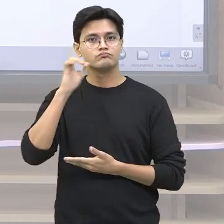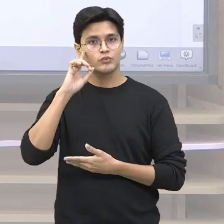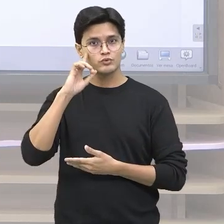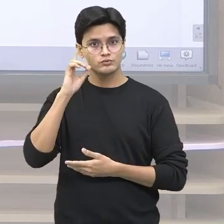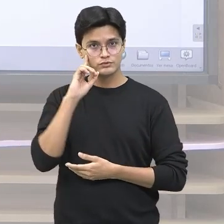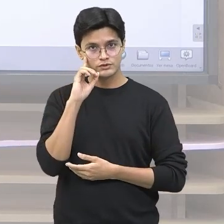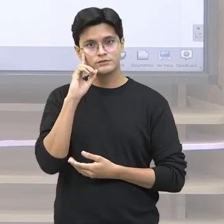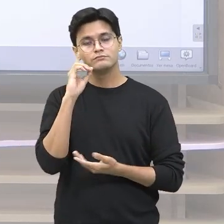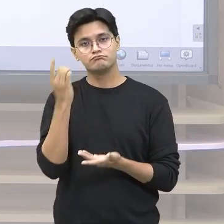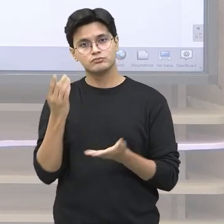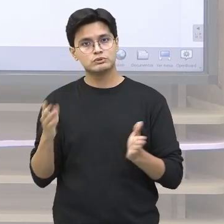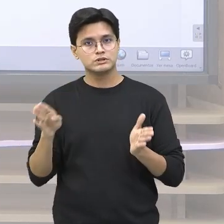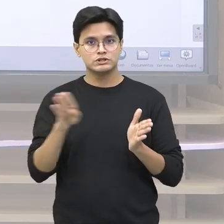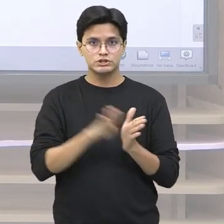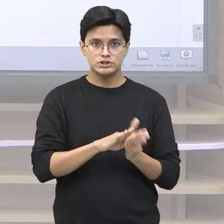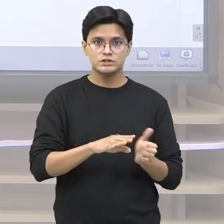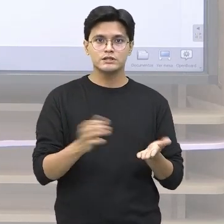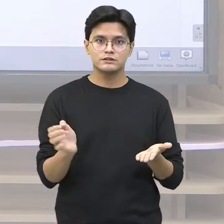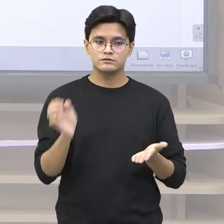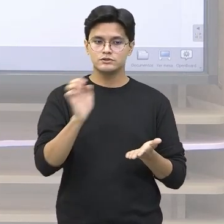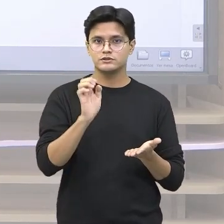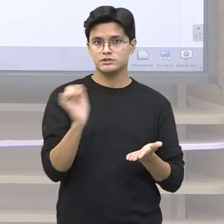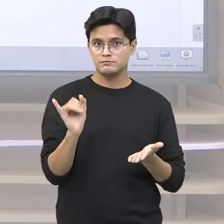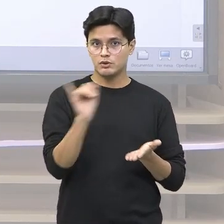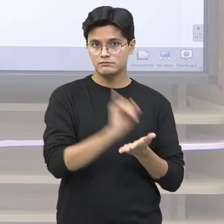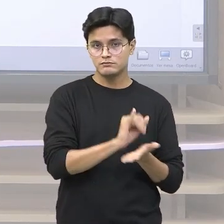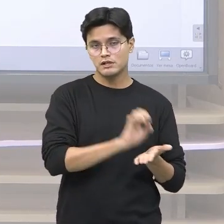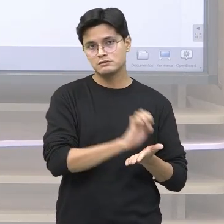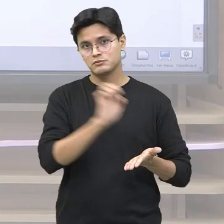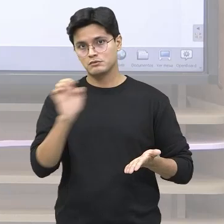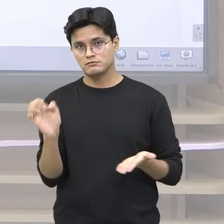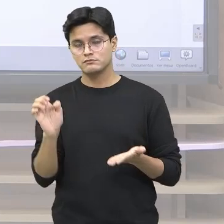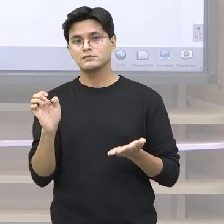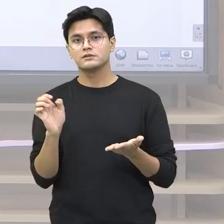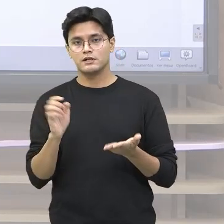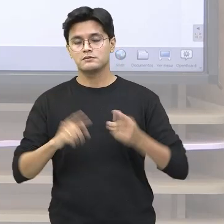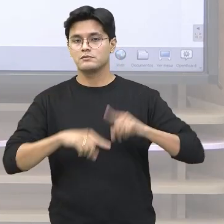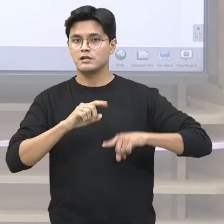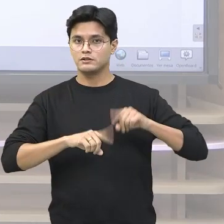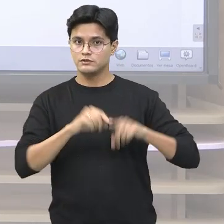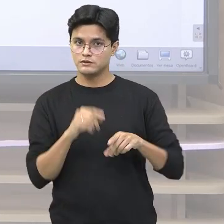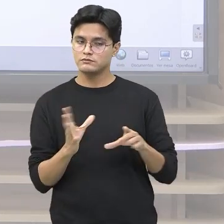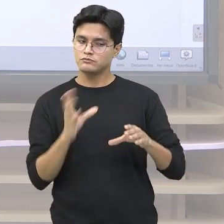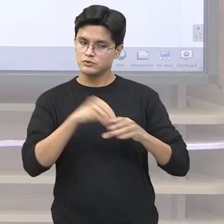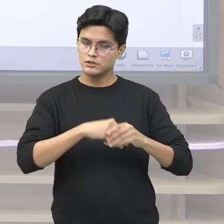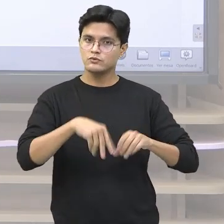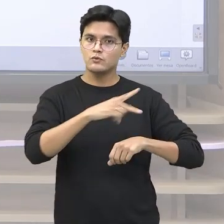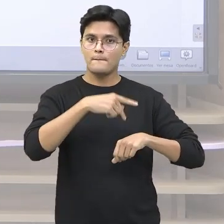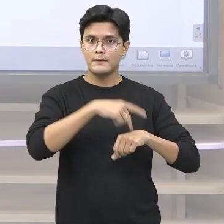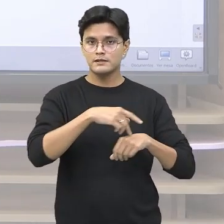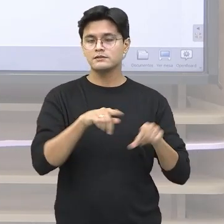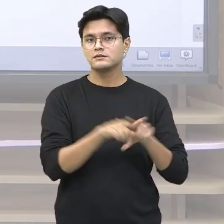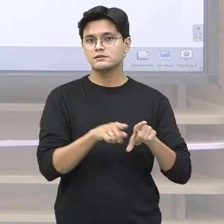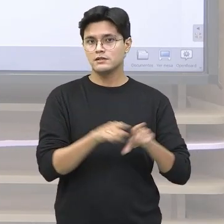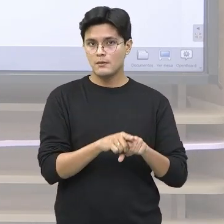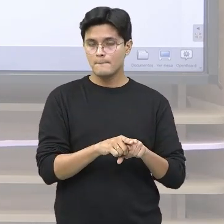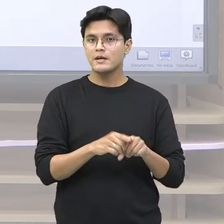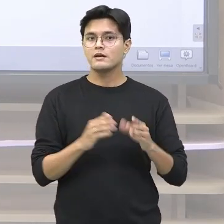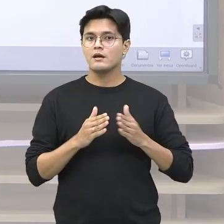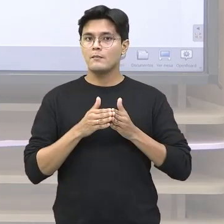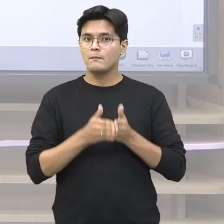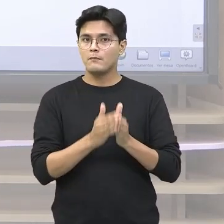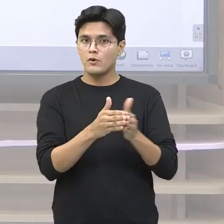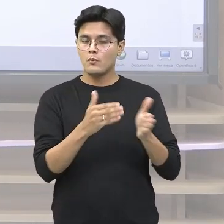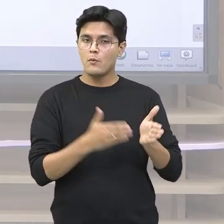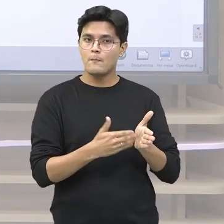né chegando e saindo do mercadorias eh para dentro do próprio país e também esses portos que vão eh